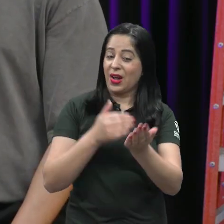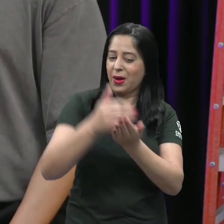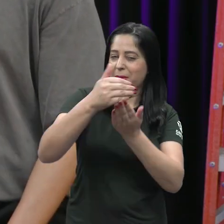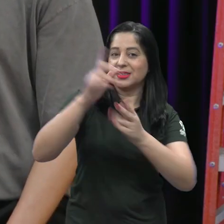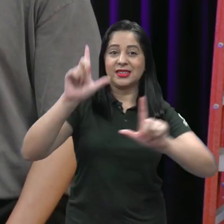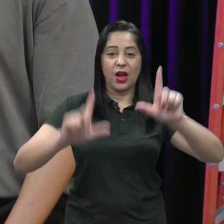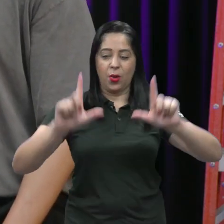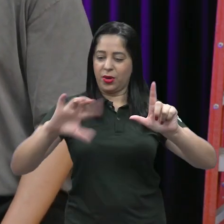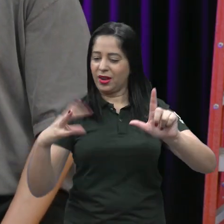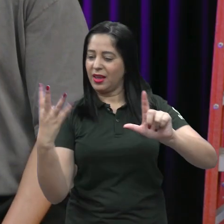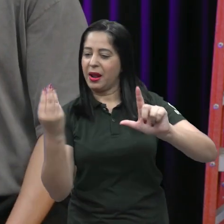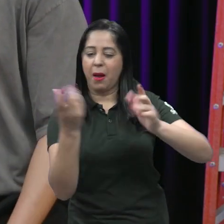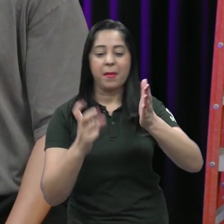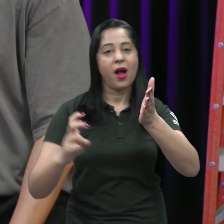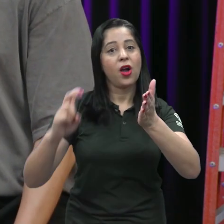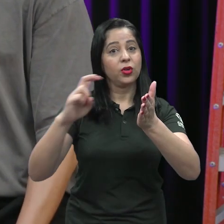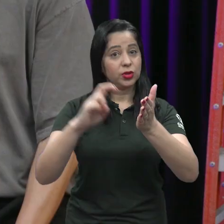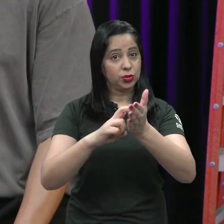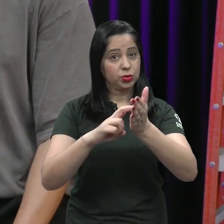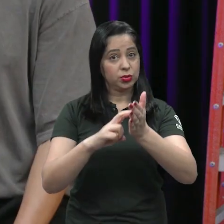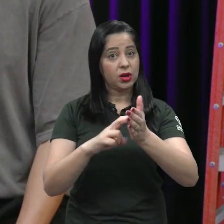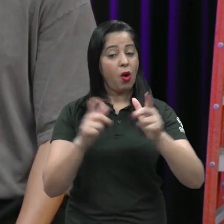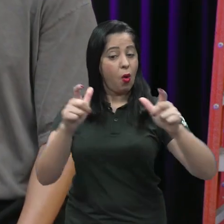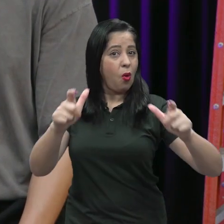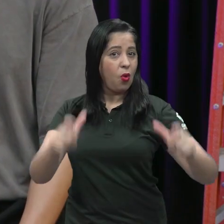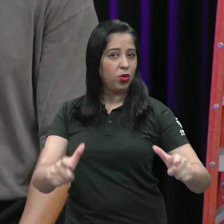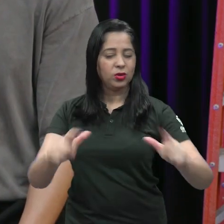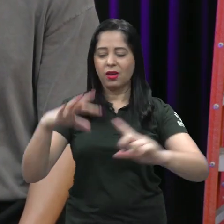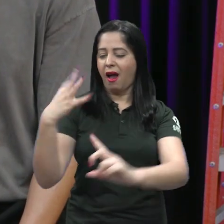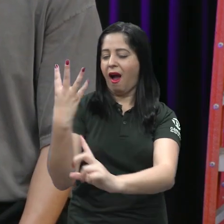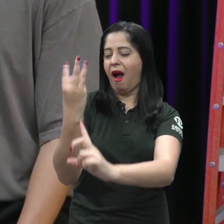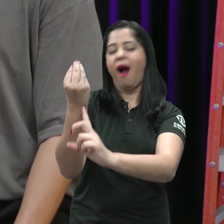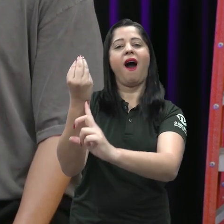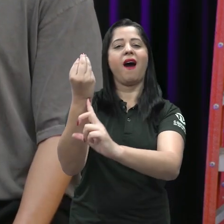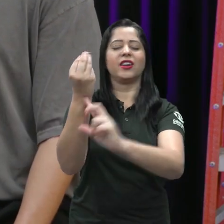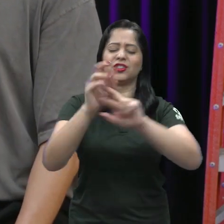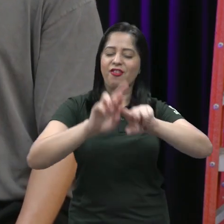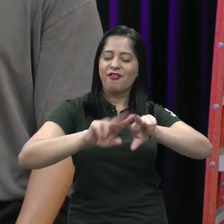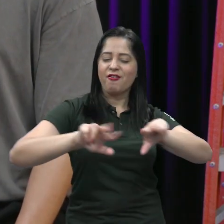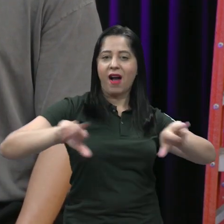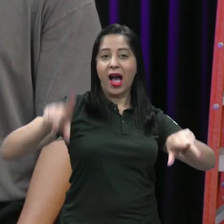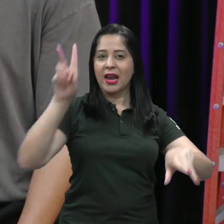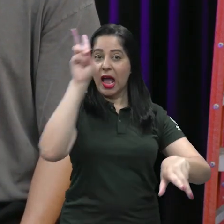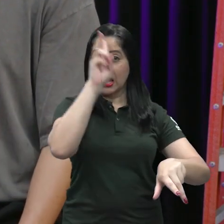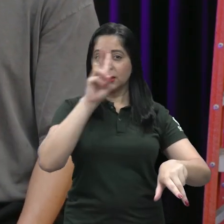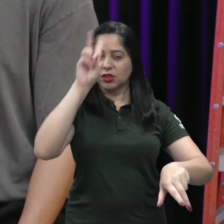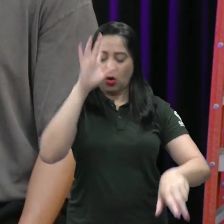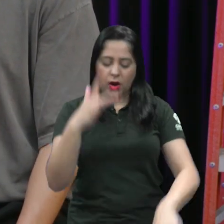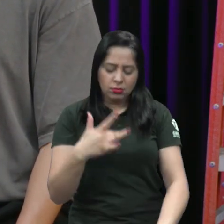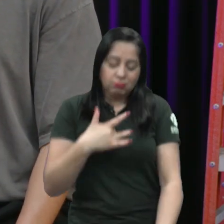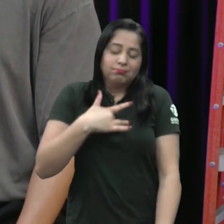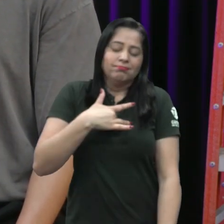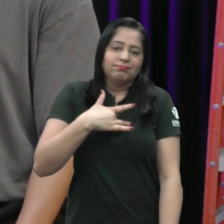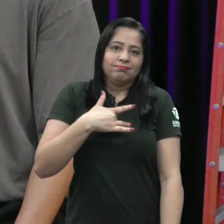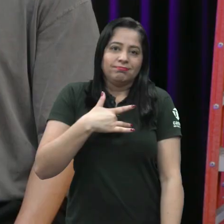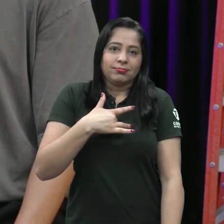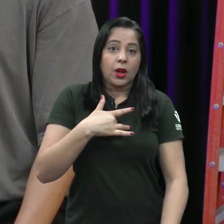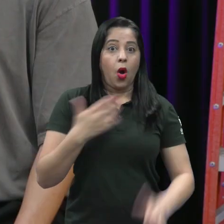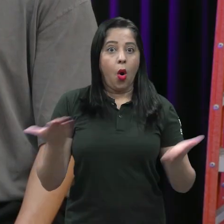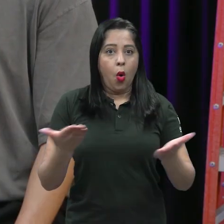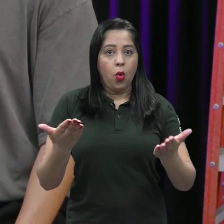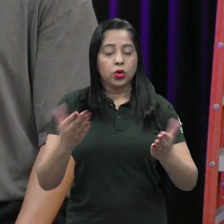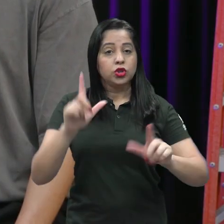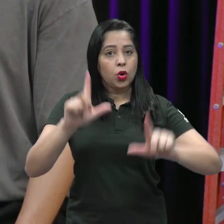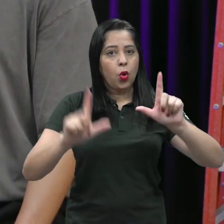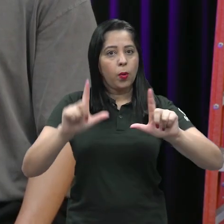Começando mais um Conexão Cultura, um espaço para a gente aí celebrar a arte, a diversidade e histórias que tocam fundo. Hoje, um programa